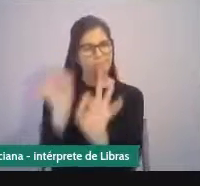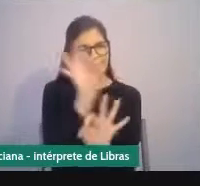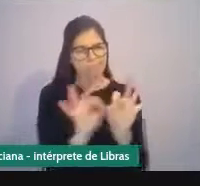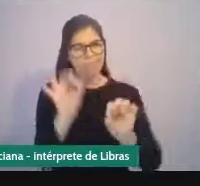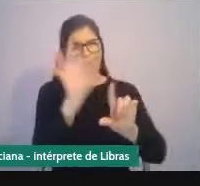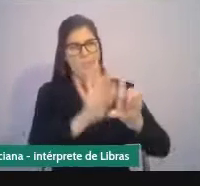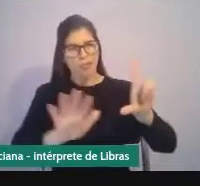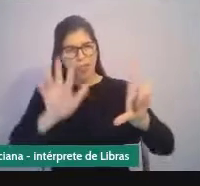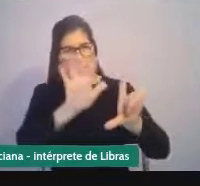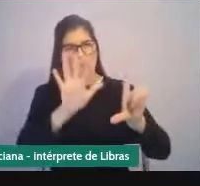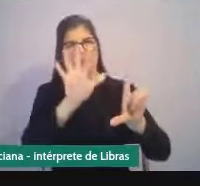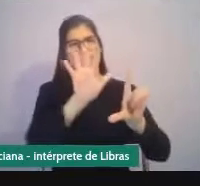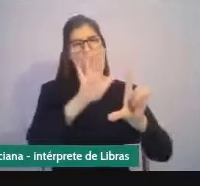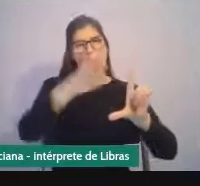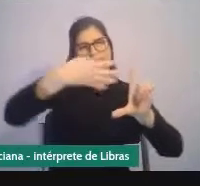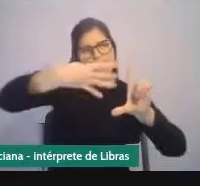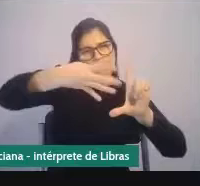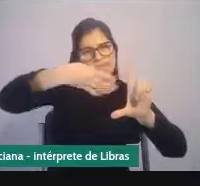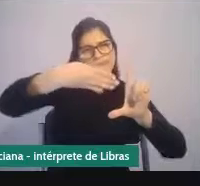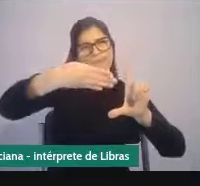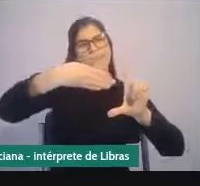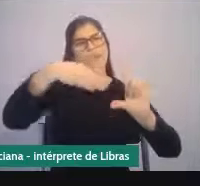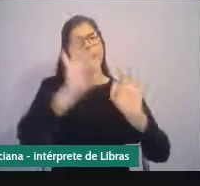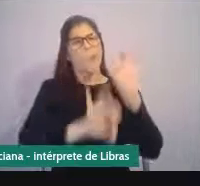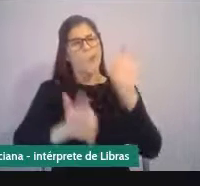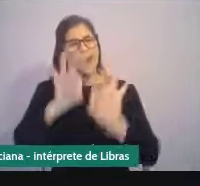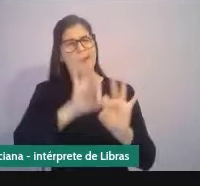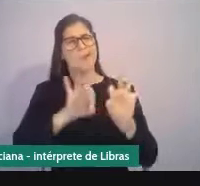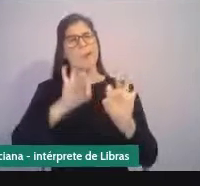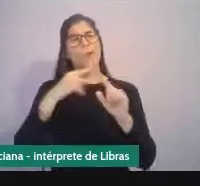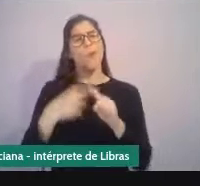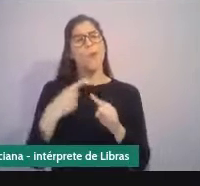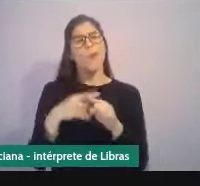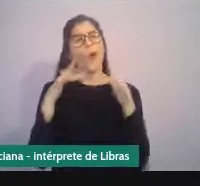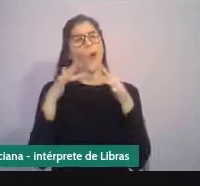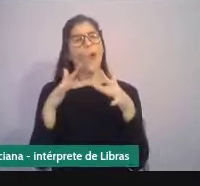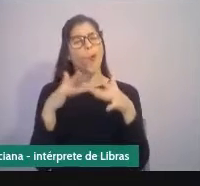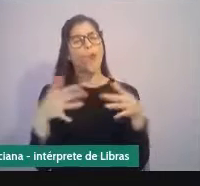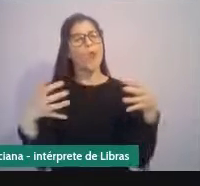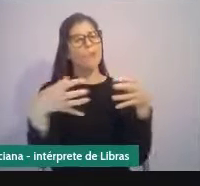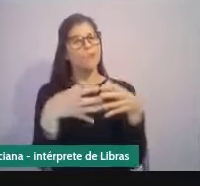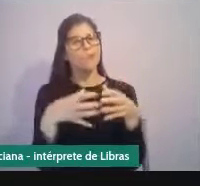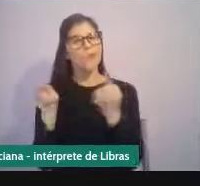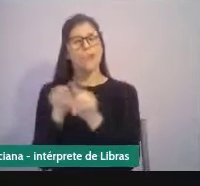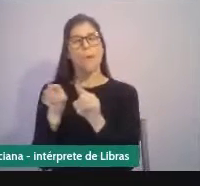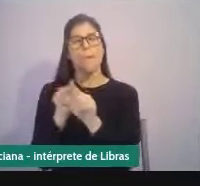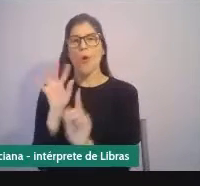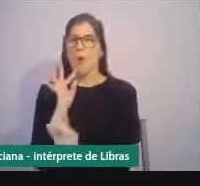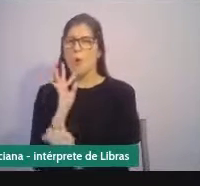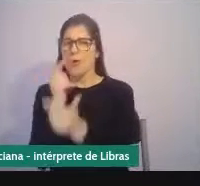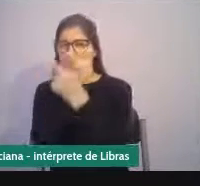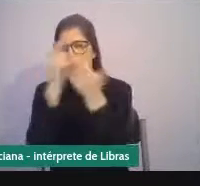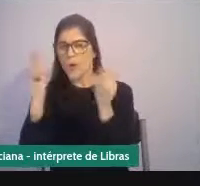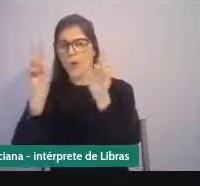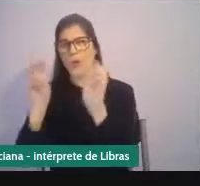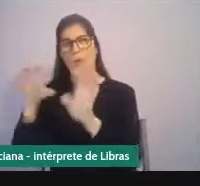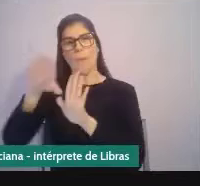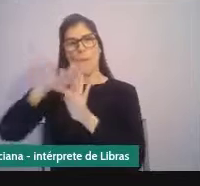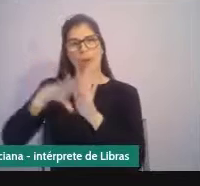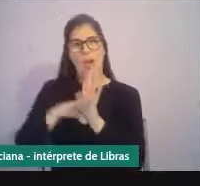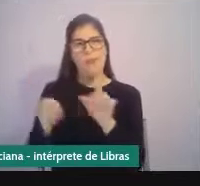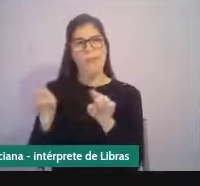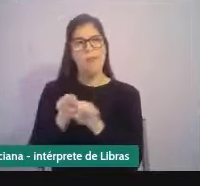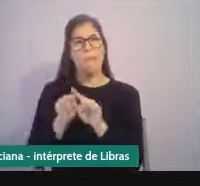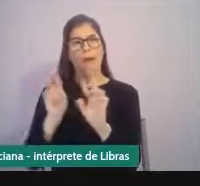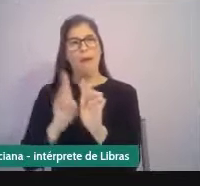contatos da equipe, o conhecimento sobre o que era o programa, as reuniões gravadas, o que